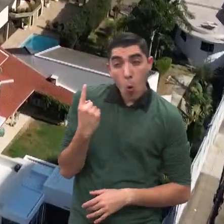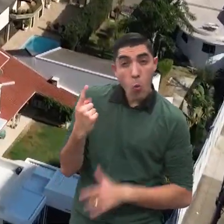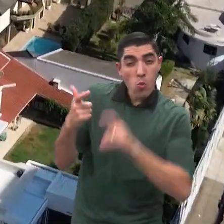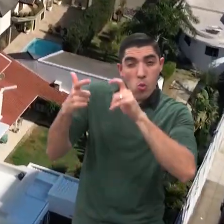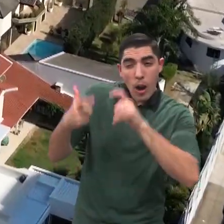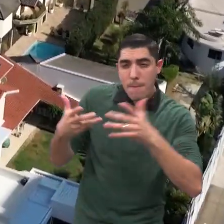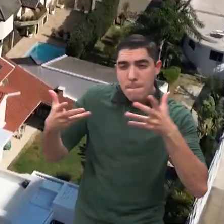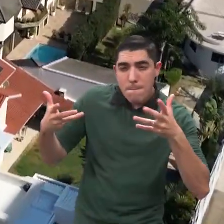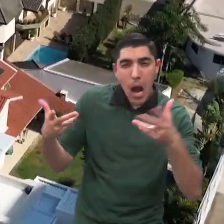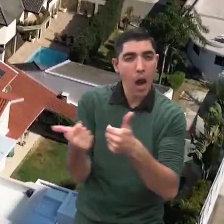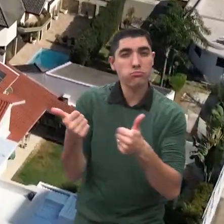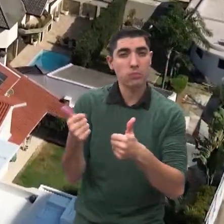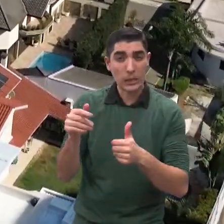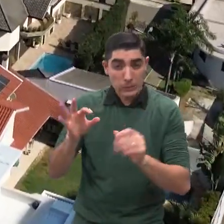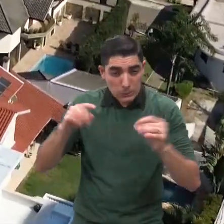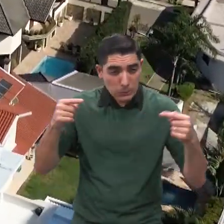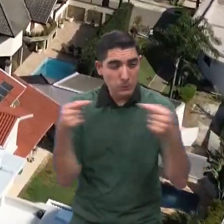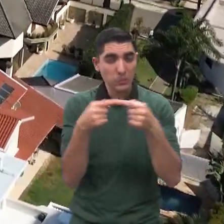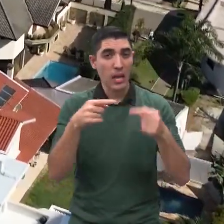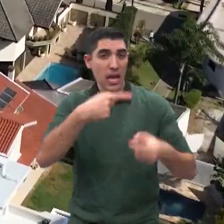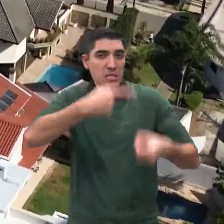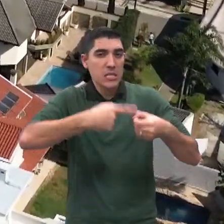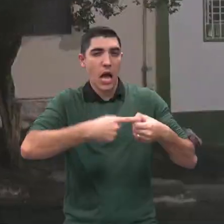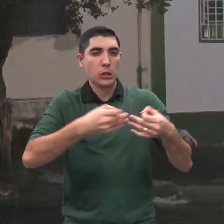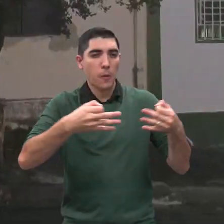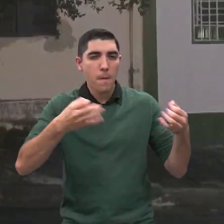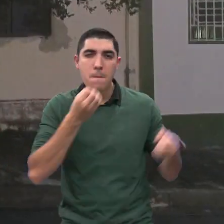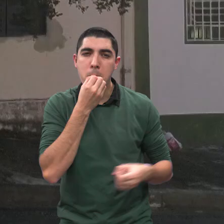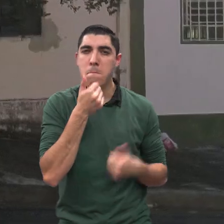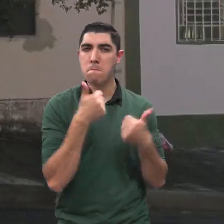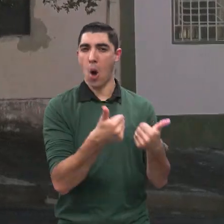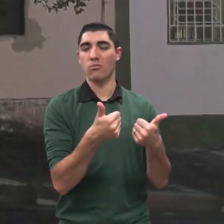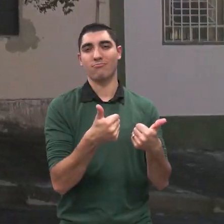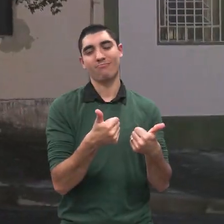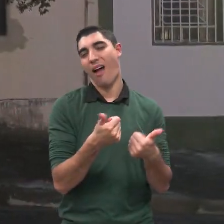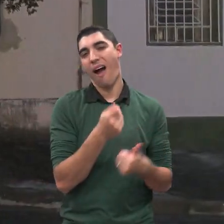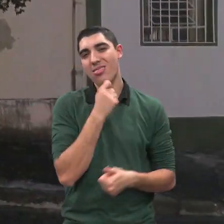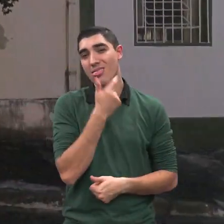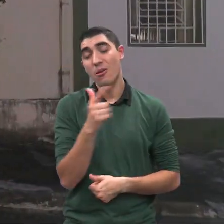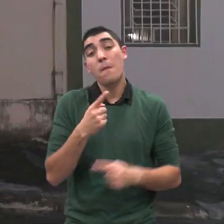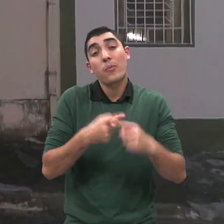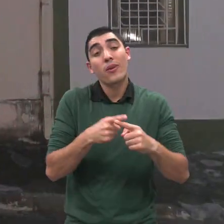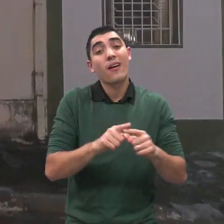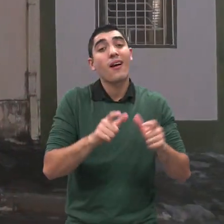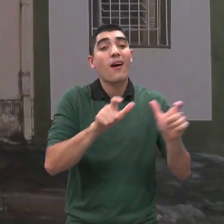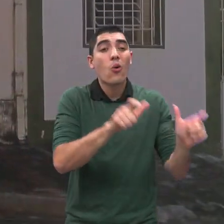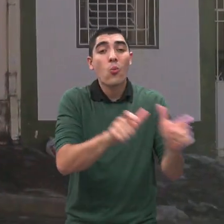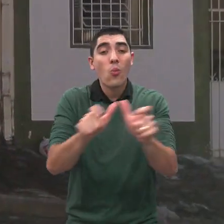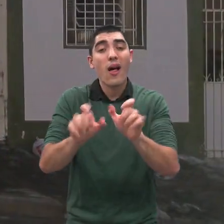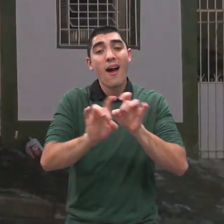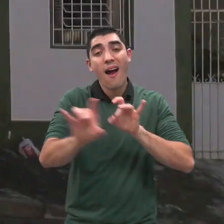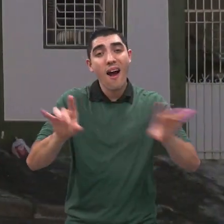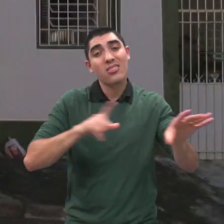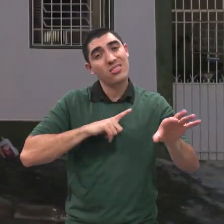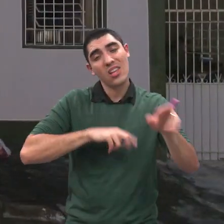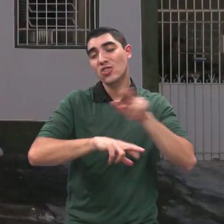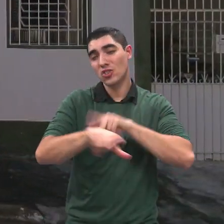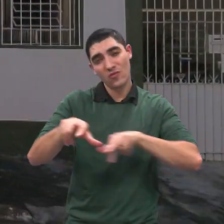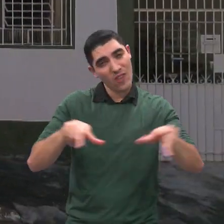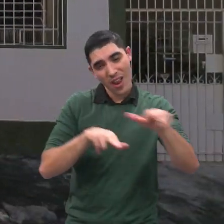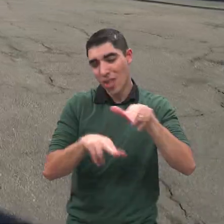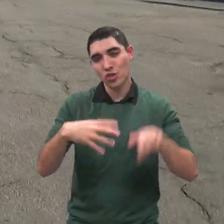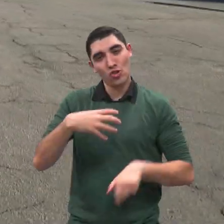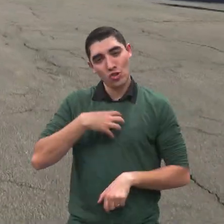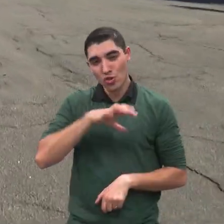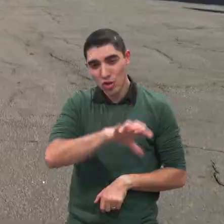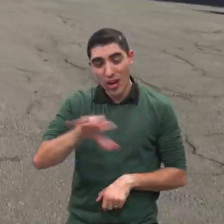há um modelo único que defina a cidade ideal. Afinal de contas, Cada local tem suas próprias